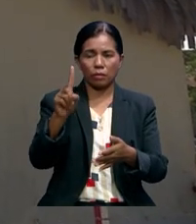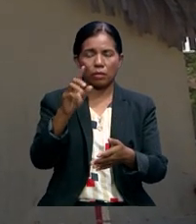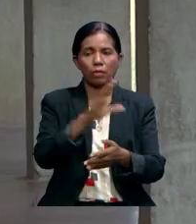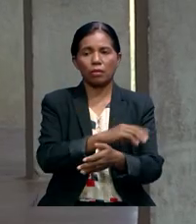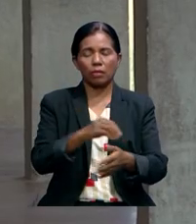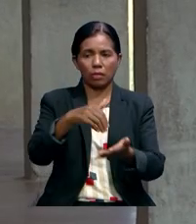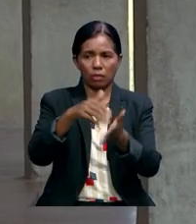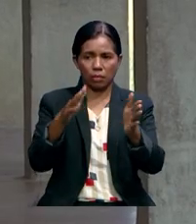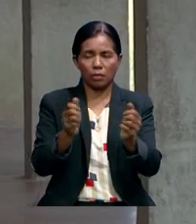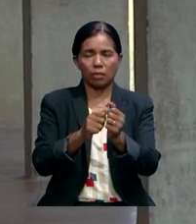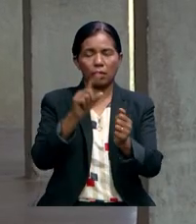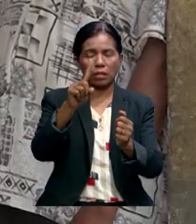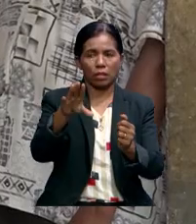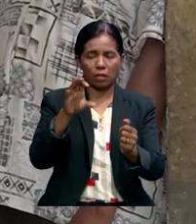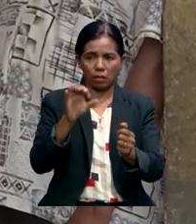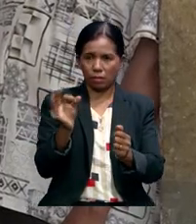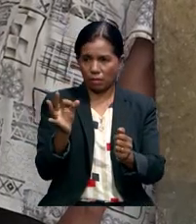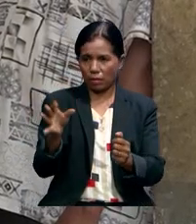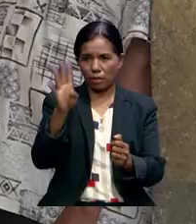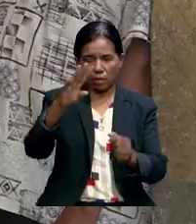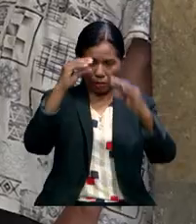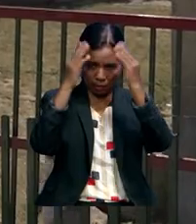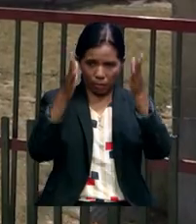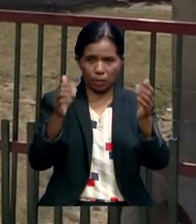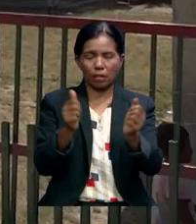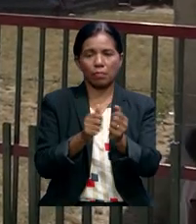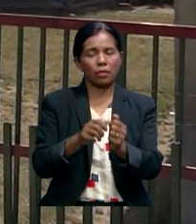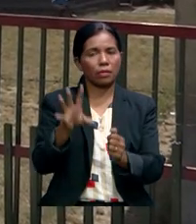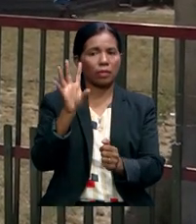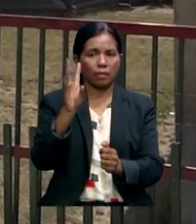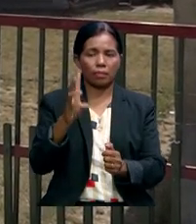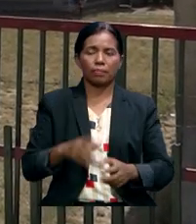Hamutuk atu sida sianulu resinhat no professor Hamutuk na inhito. Equipa cobertura GMN.